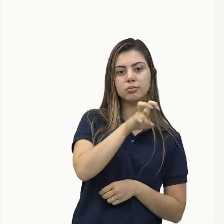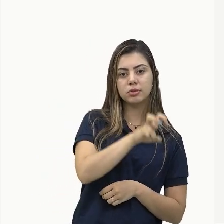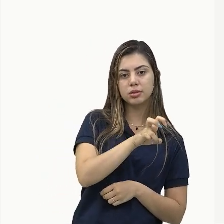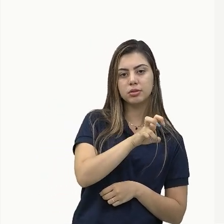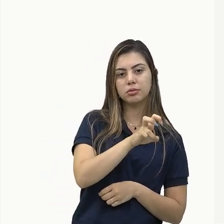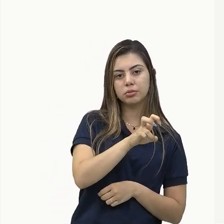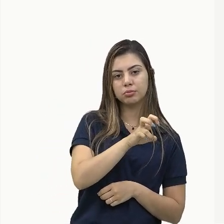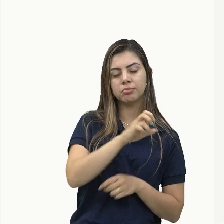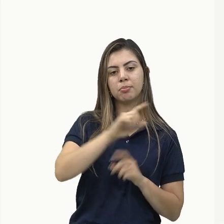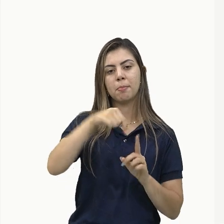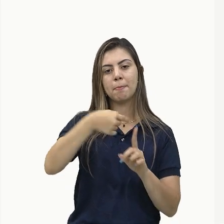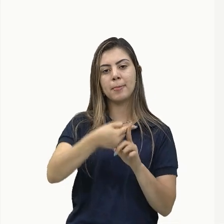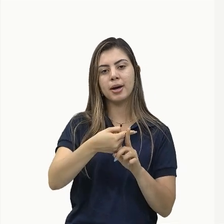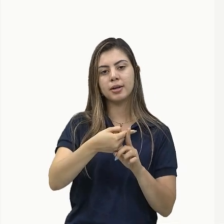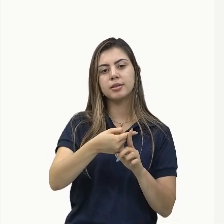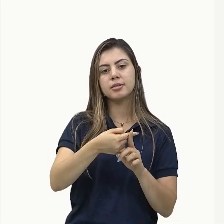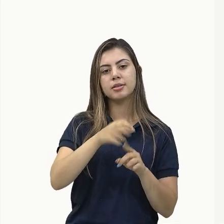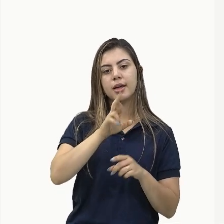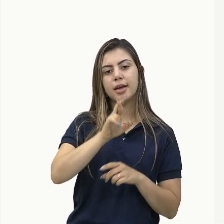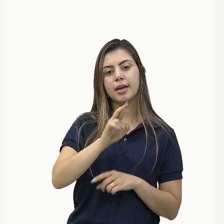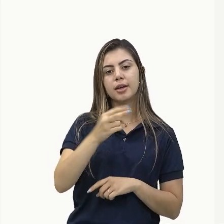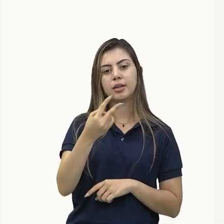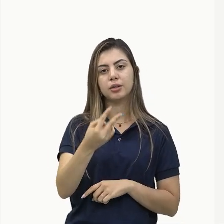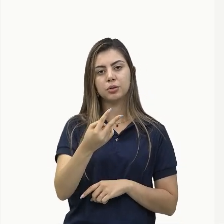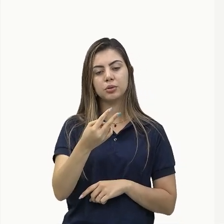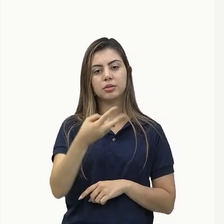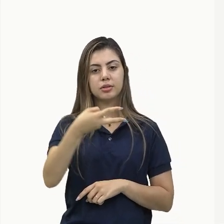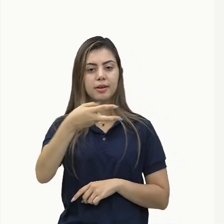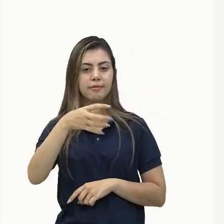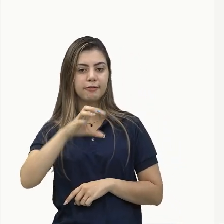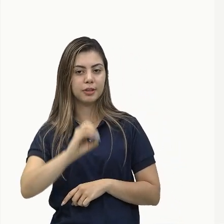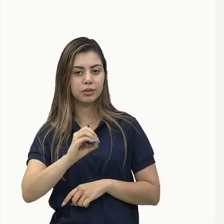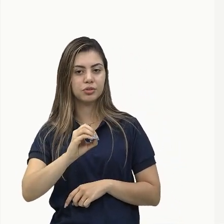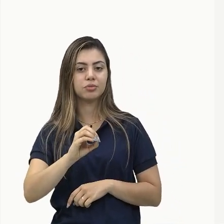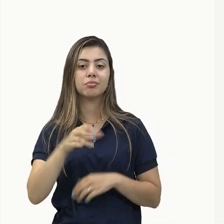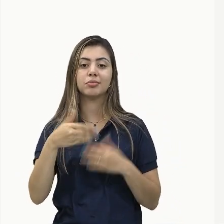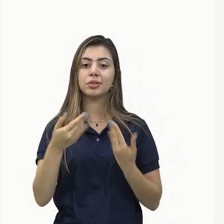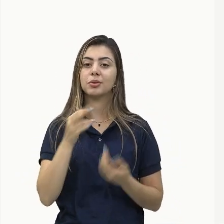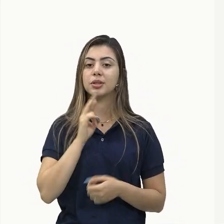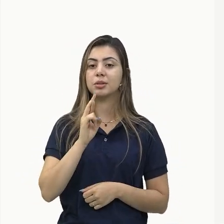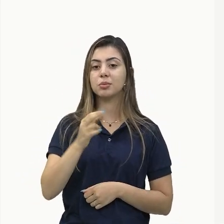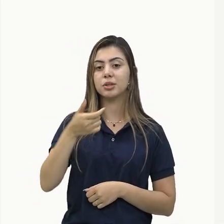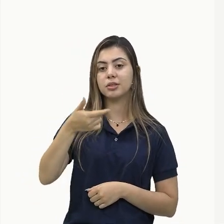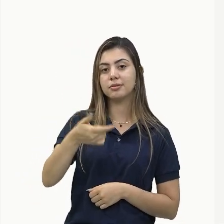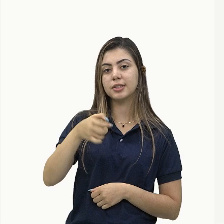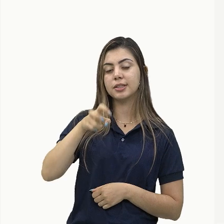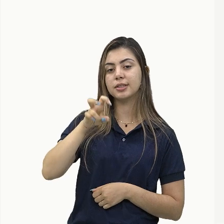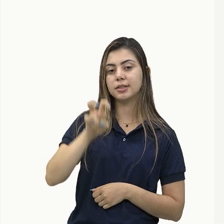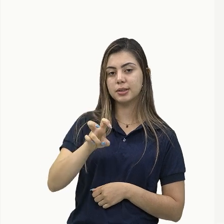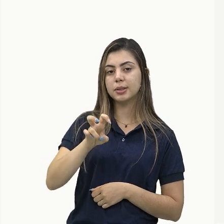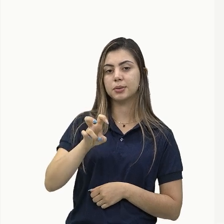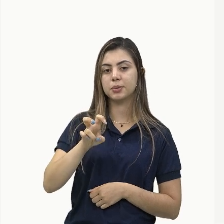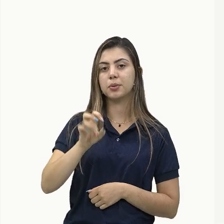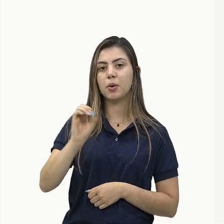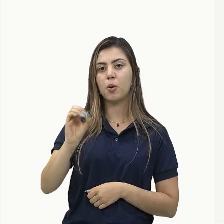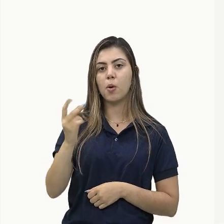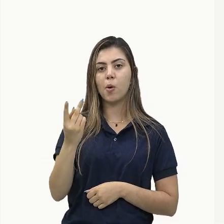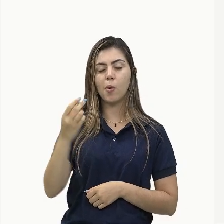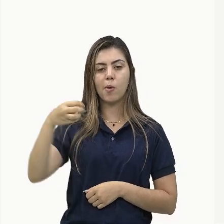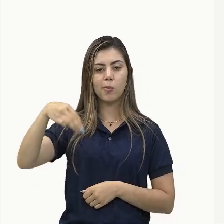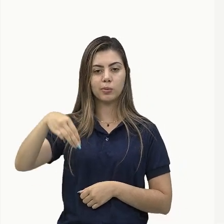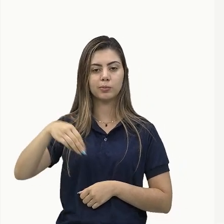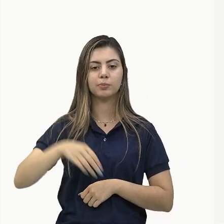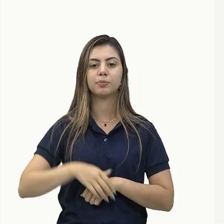2 é 20, a resistência equivalente do circuito, ó, 25 ohms. E eu represento aqui no